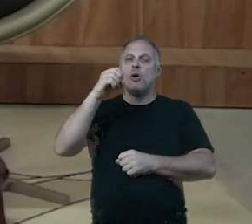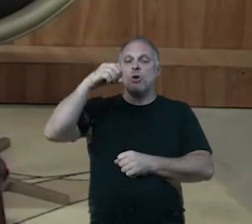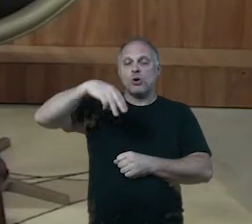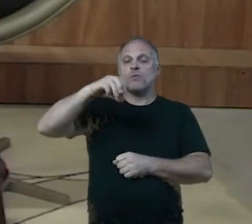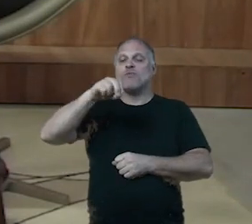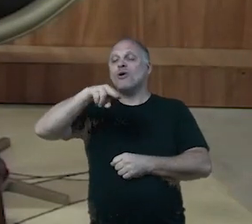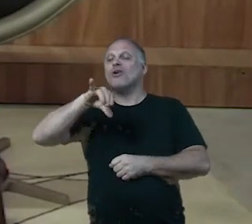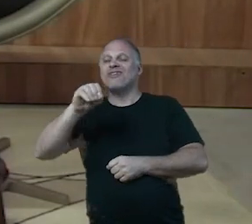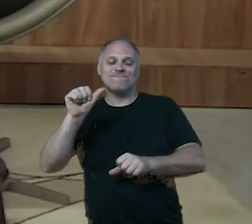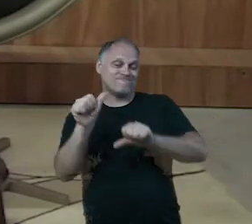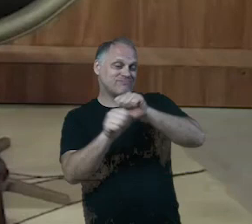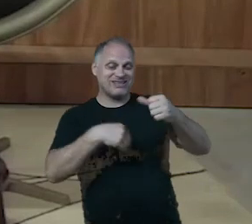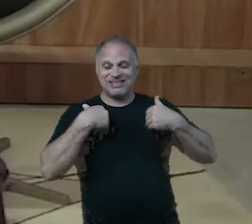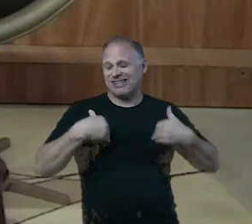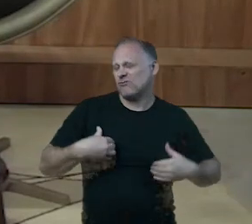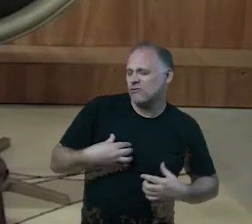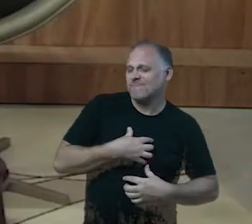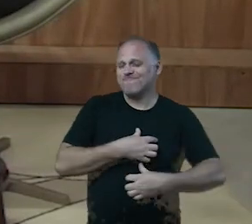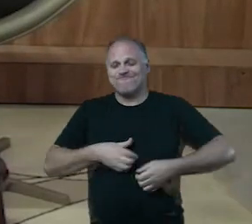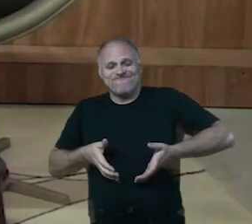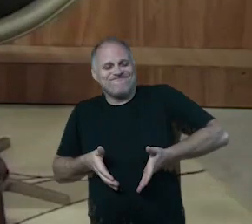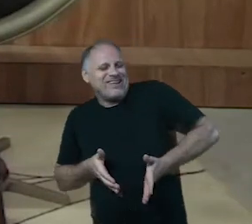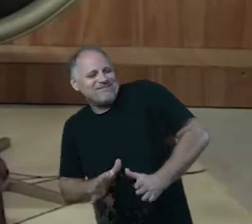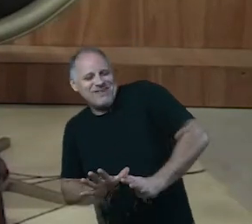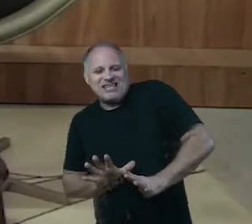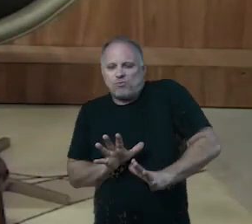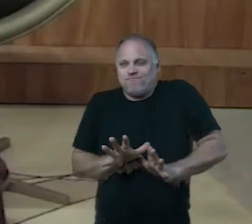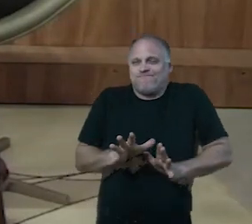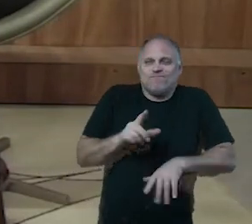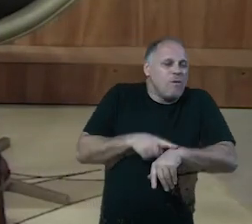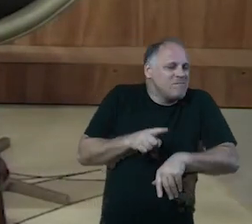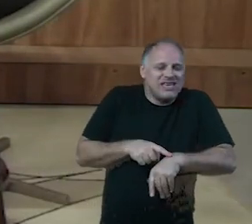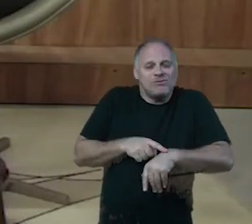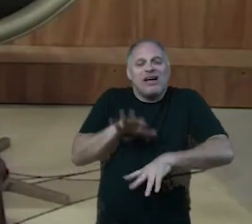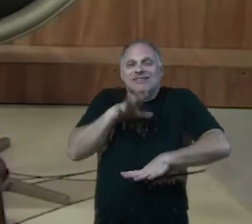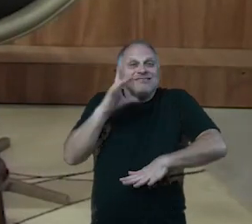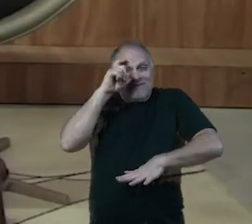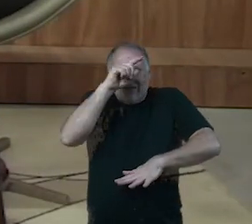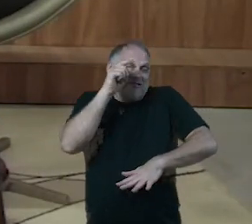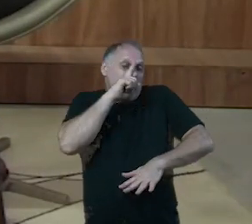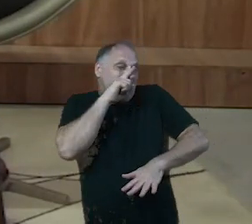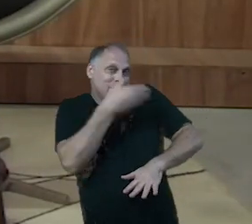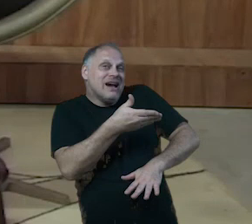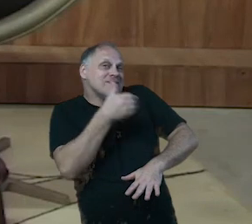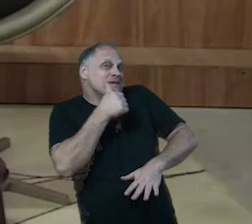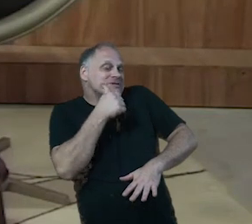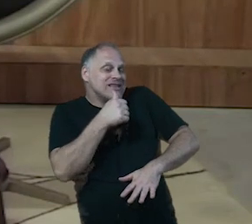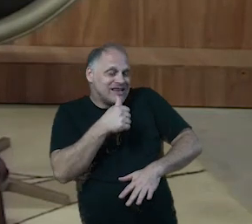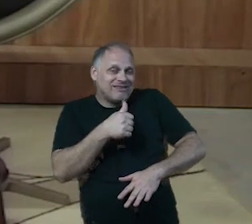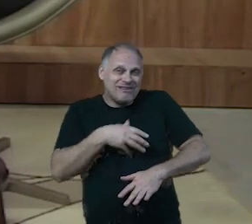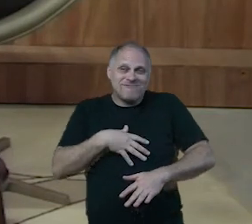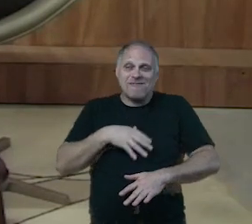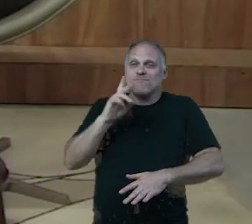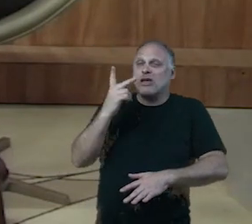enfim, da gestação, do parto, do puerpério, enfim. Todo esse momento também de variações, oscilações, às vezes até de